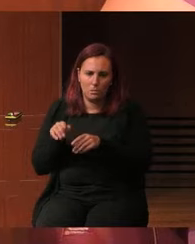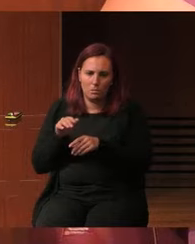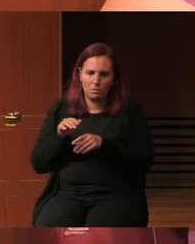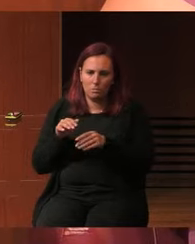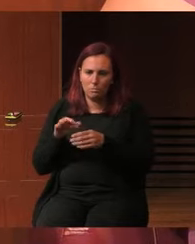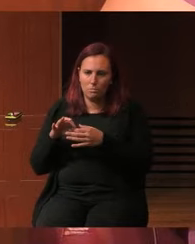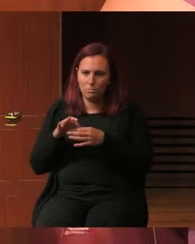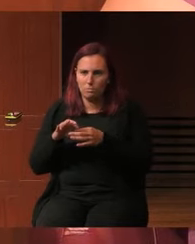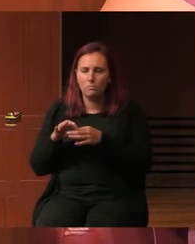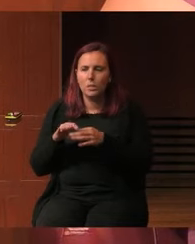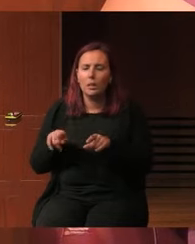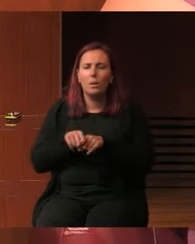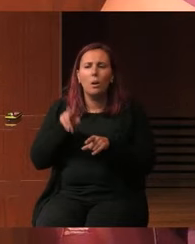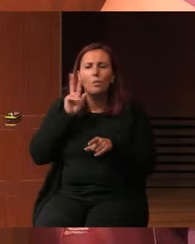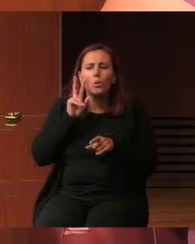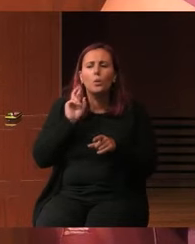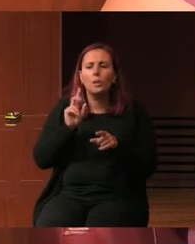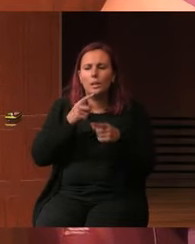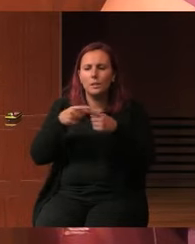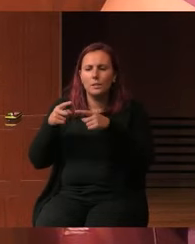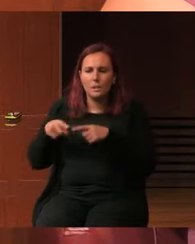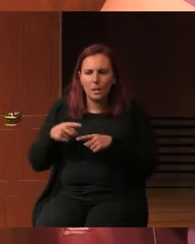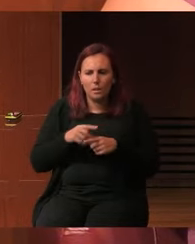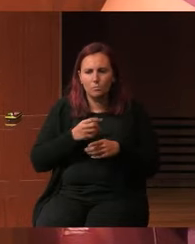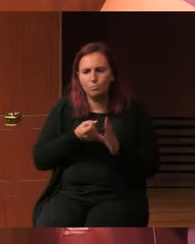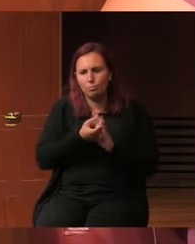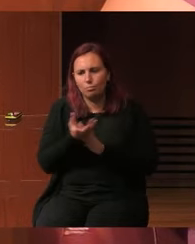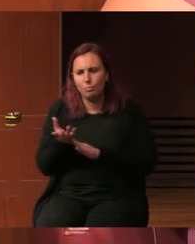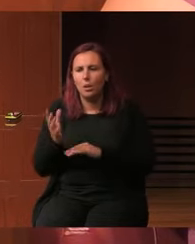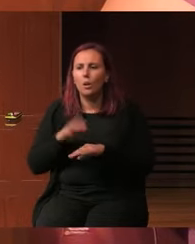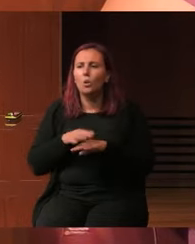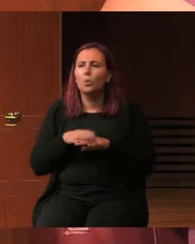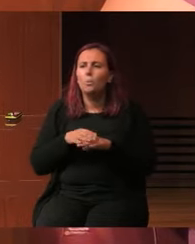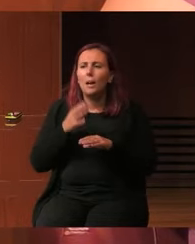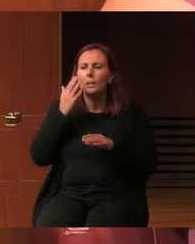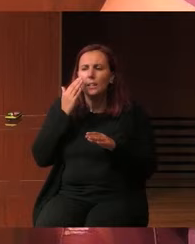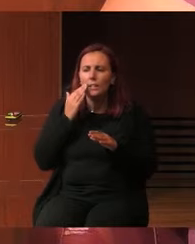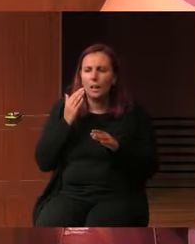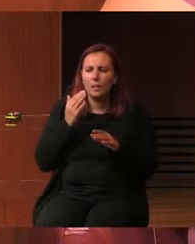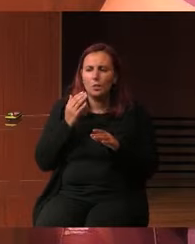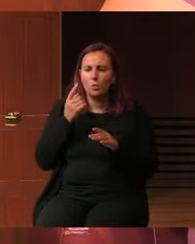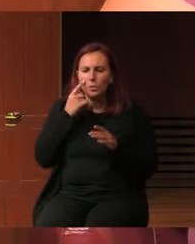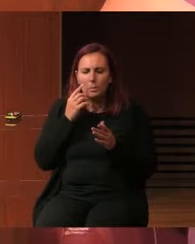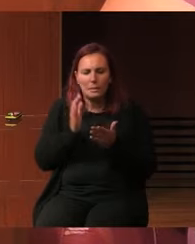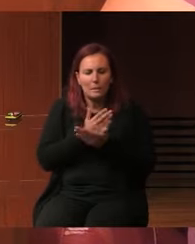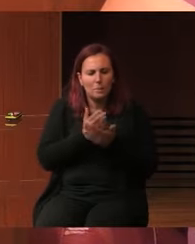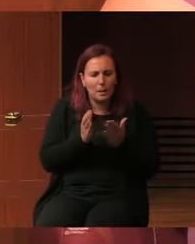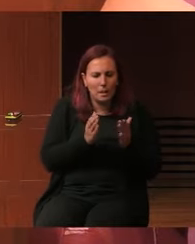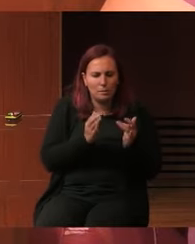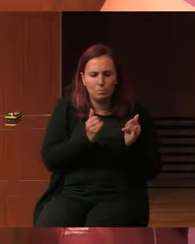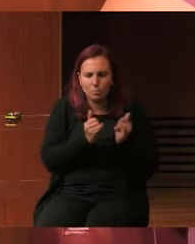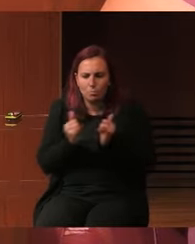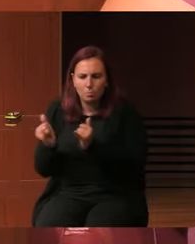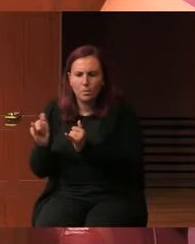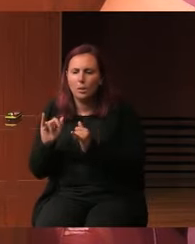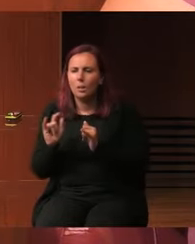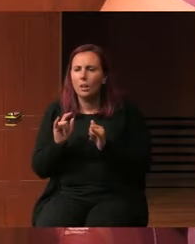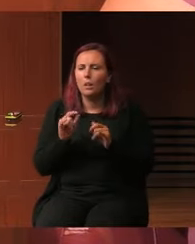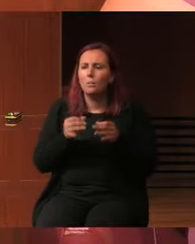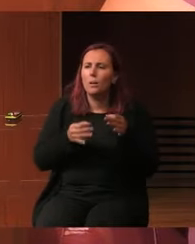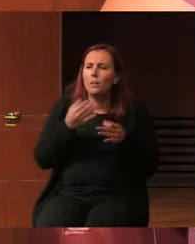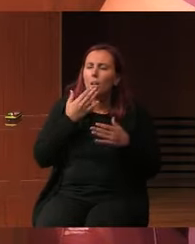A diversidade como valor em si mesmo, em que, em vez de afunilar o tipo de conhecimento que nós temos, que é o que as máquinas nos